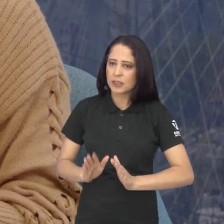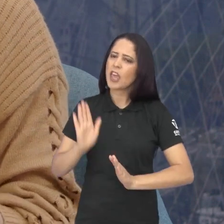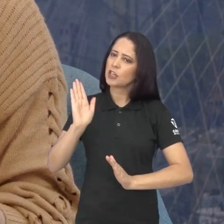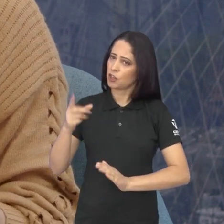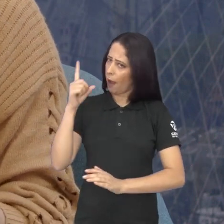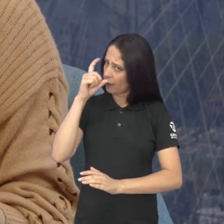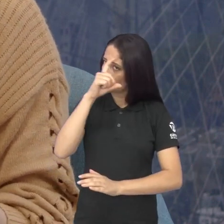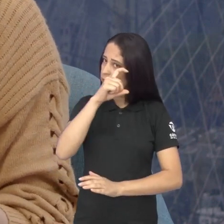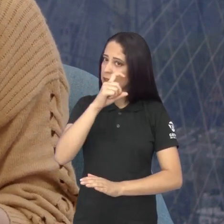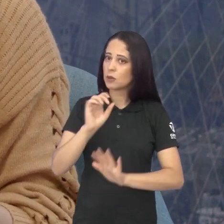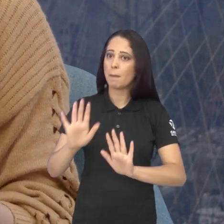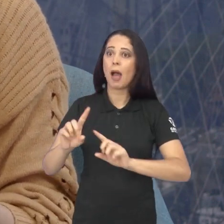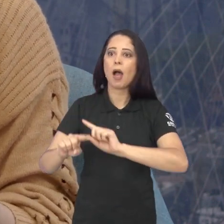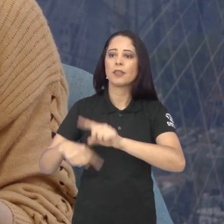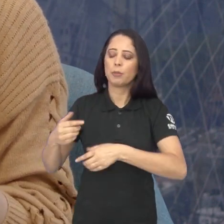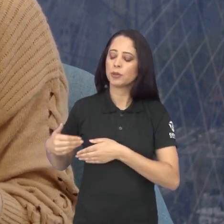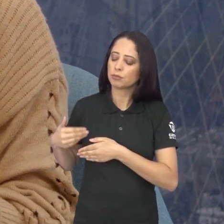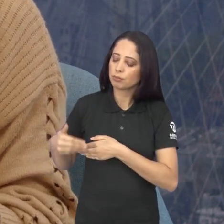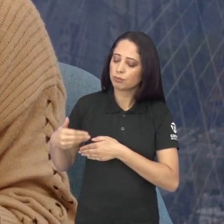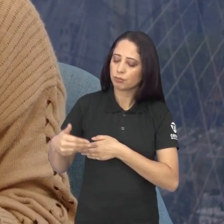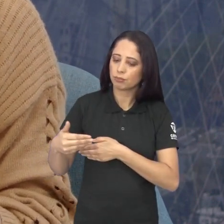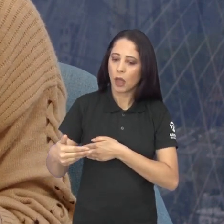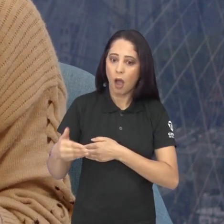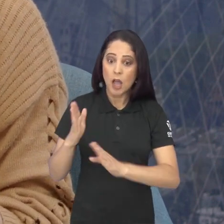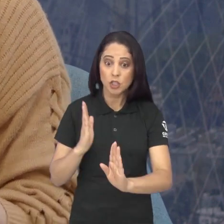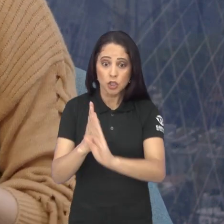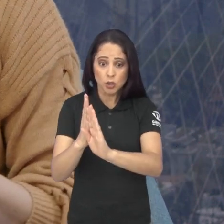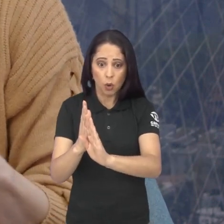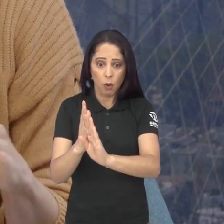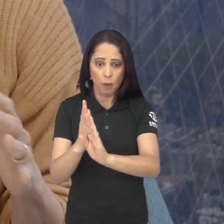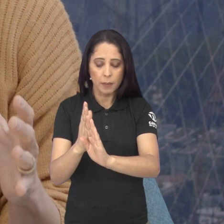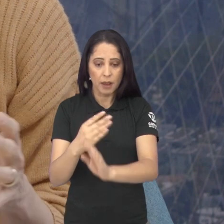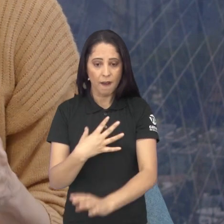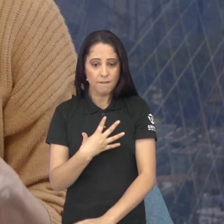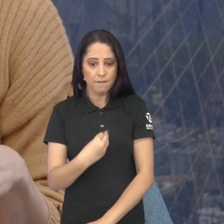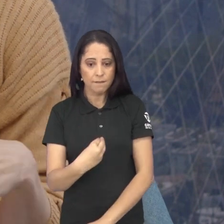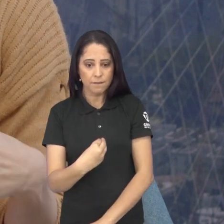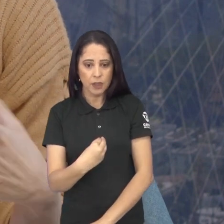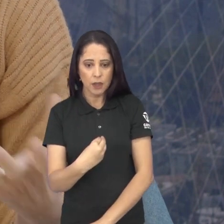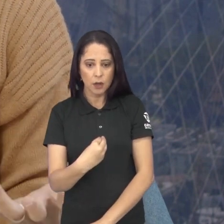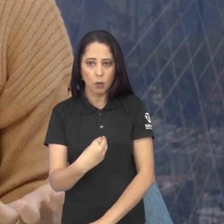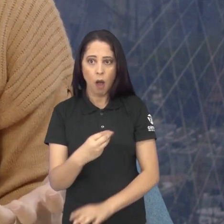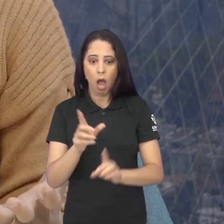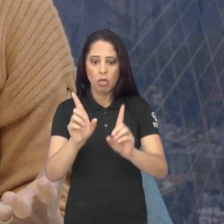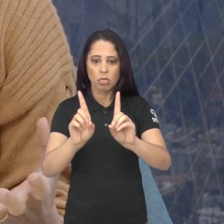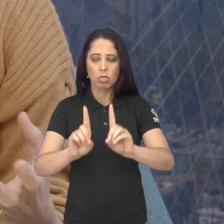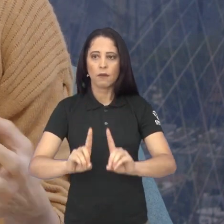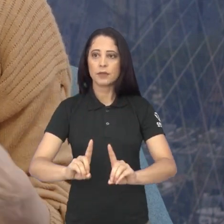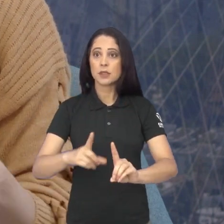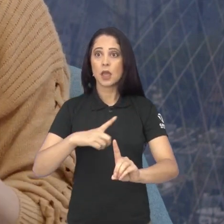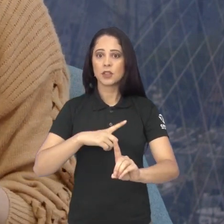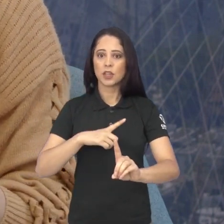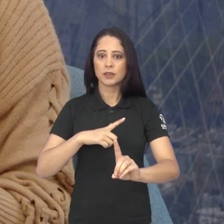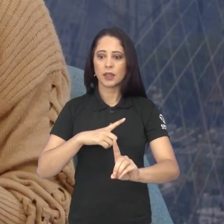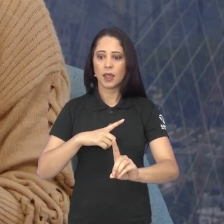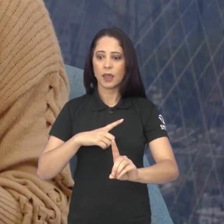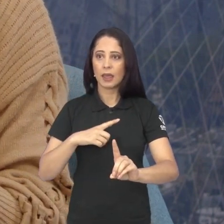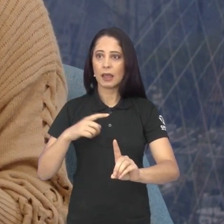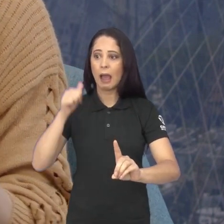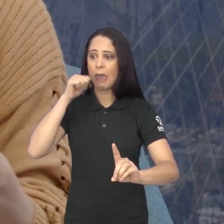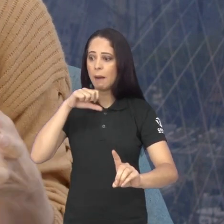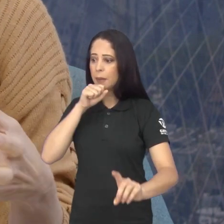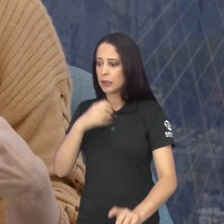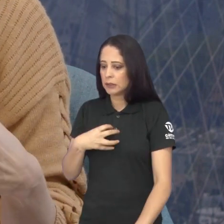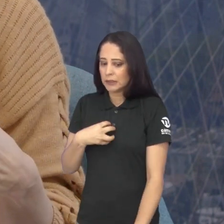gente recebe a notícia de que aquela criança, ela saiu do padrão mais comum, isso te coloca meio que